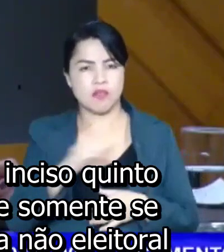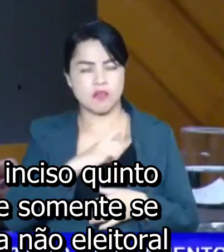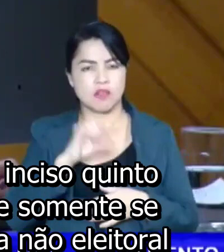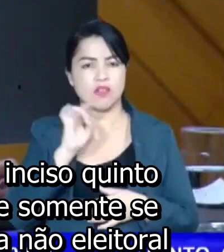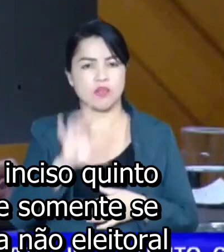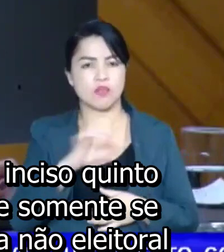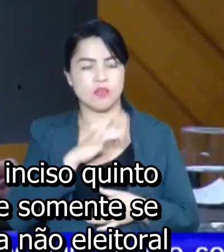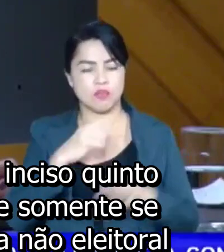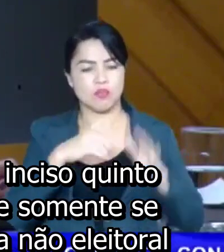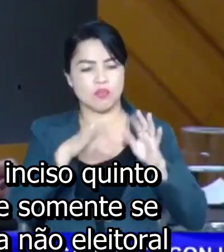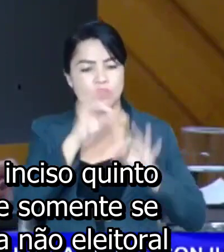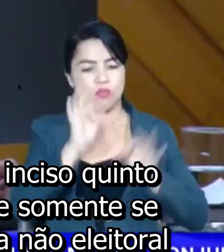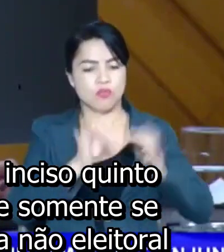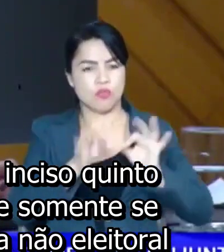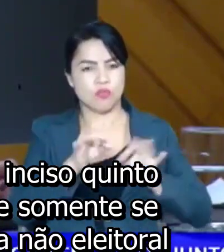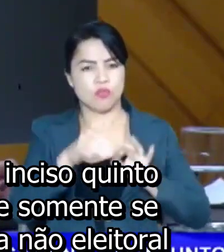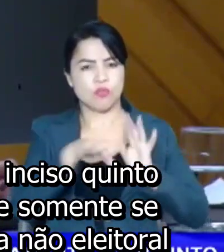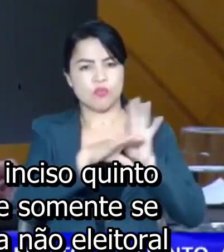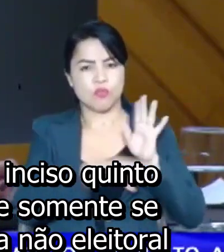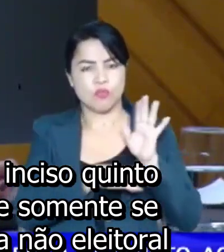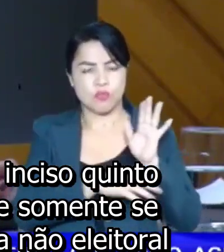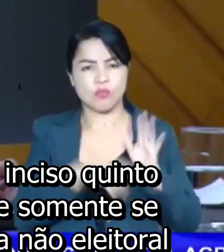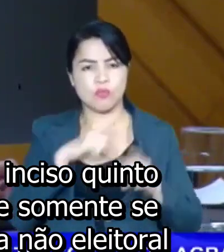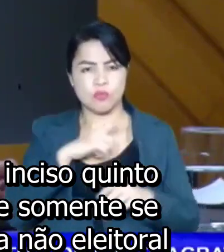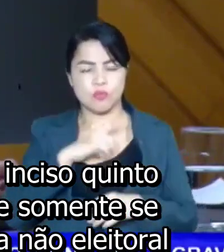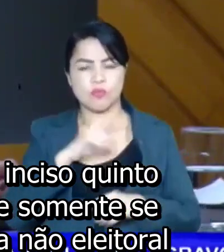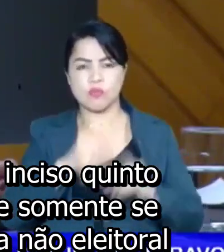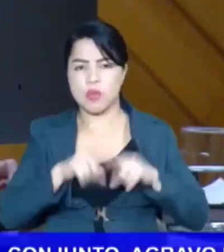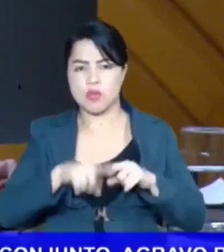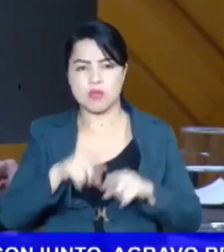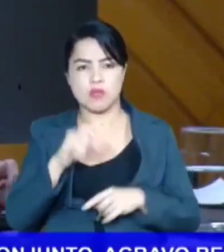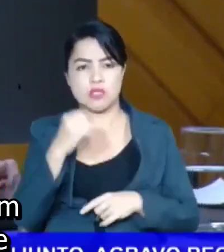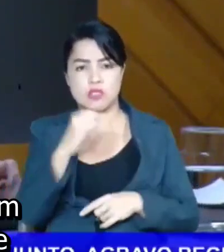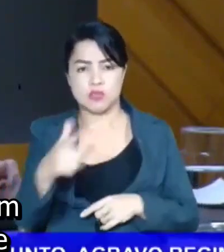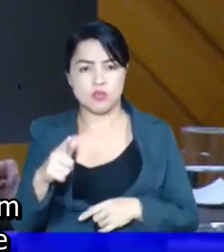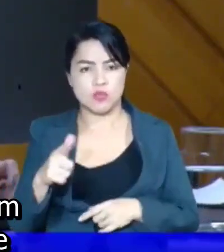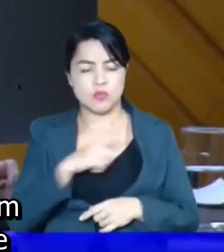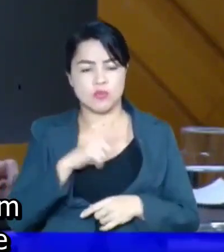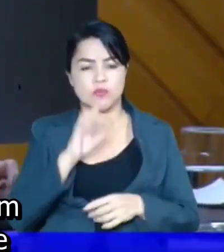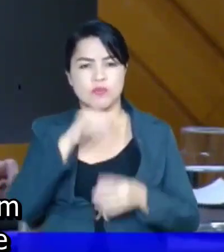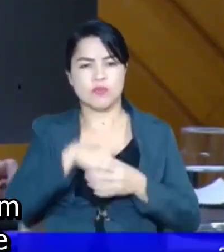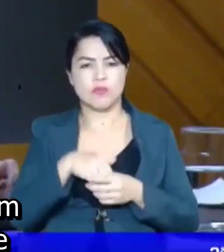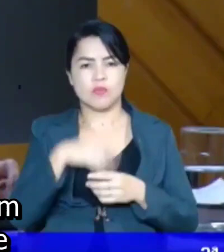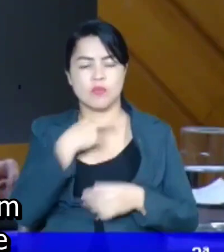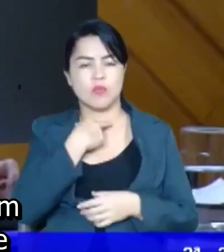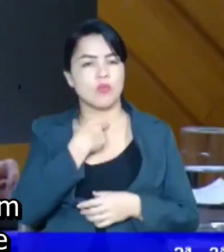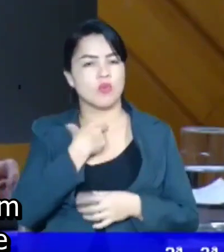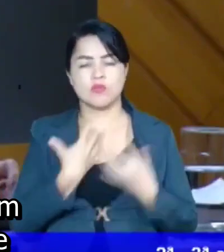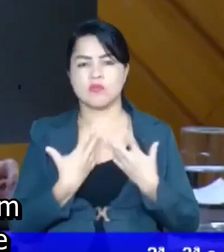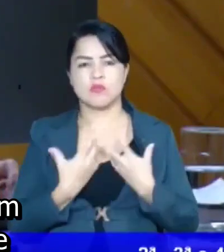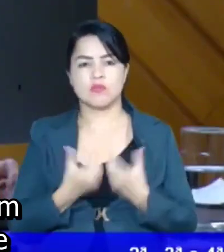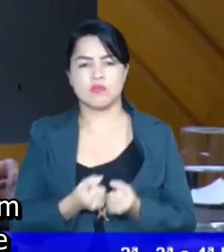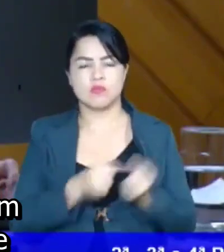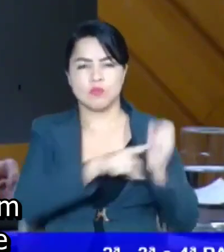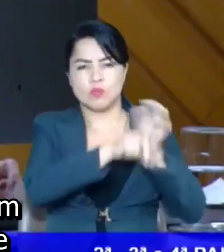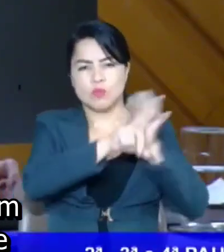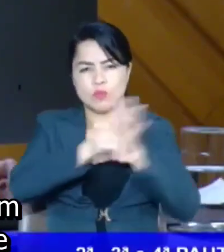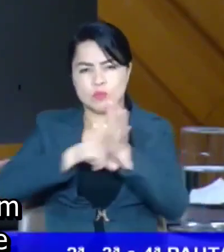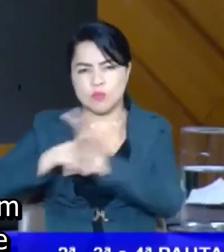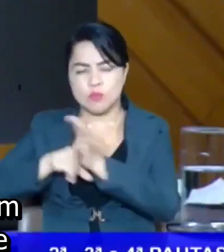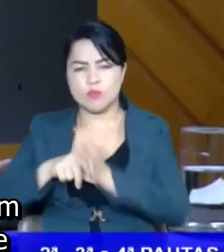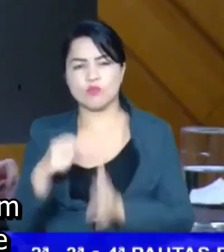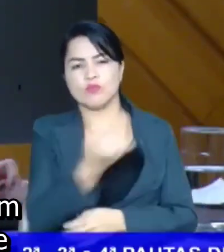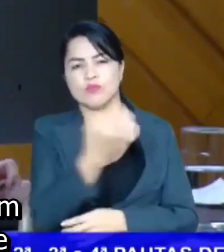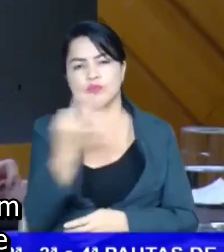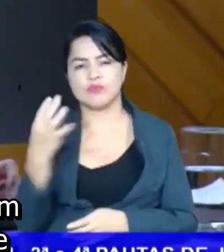o ajuizamento dessa espécie em casos de matéria não eleitoral, de modo que não seria admissível no caso em análise,